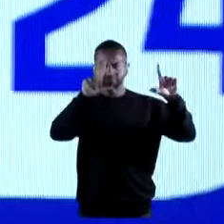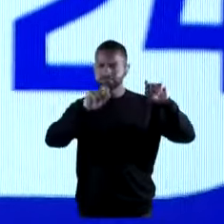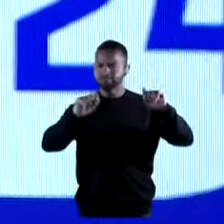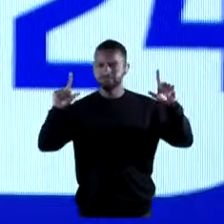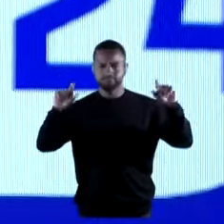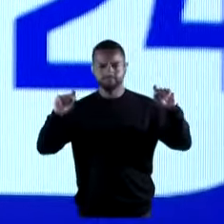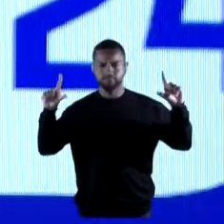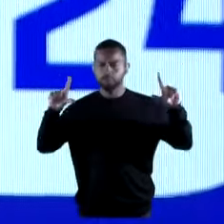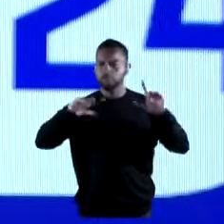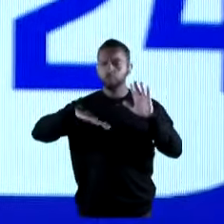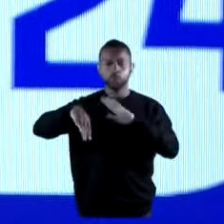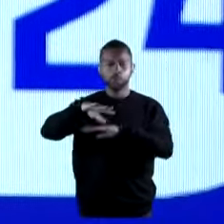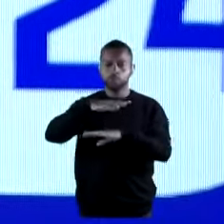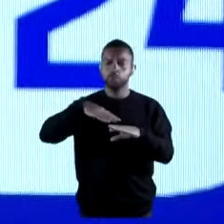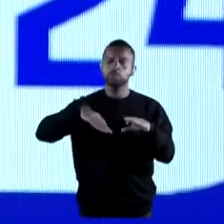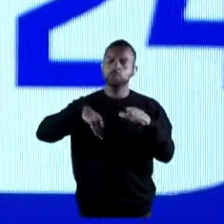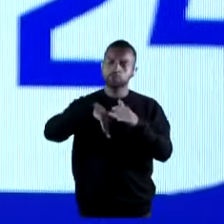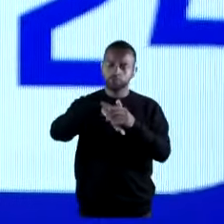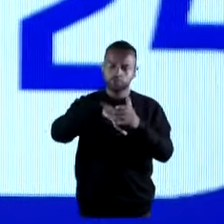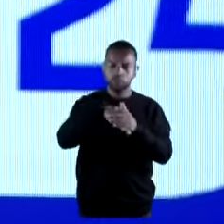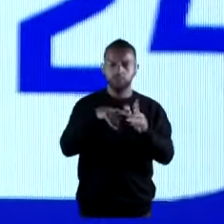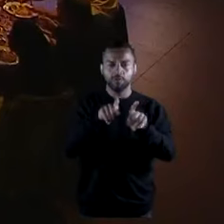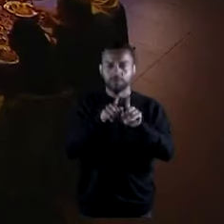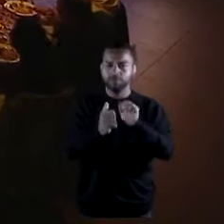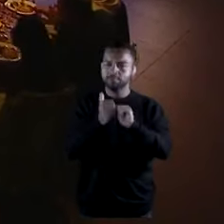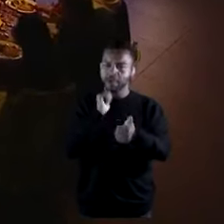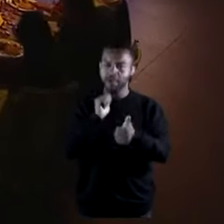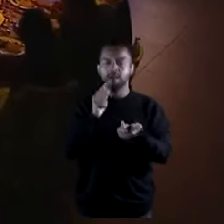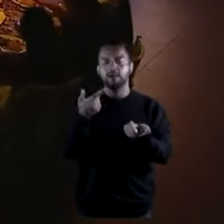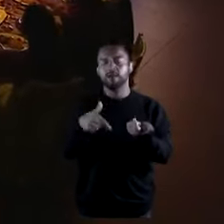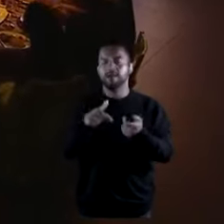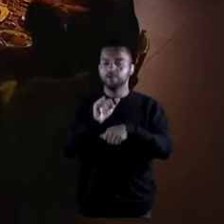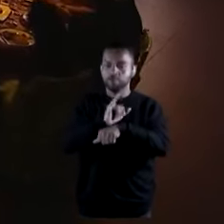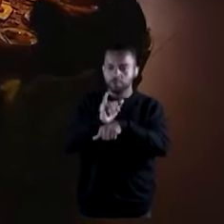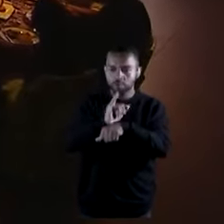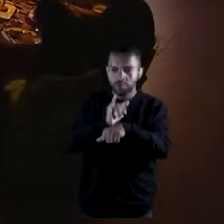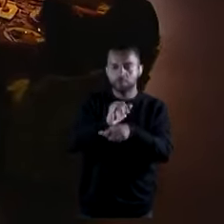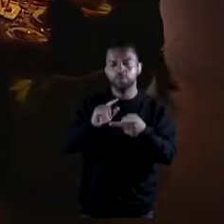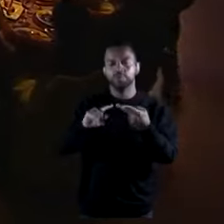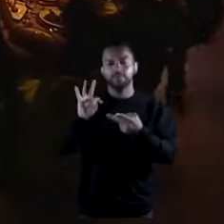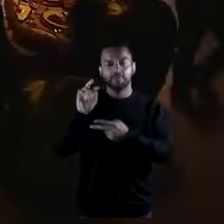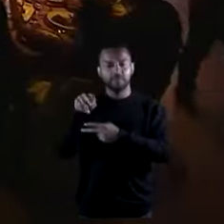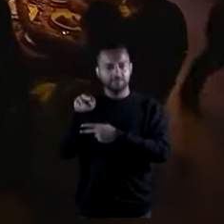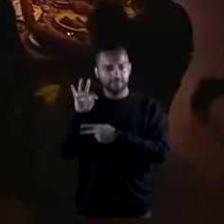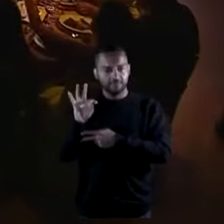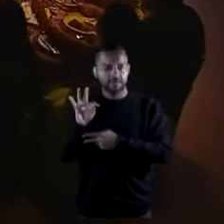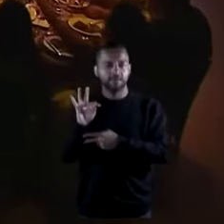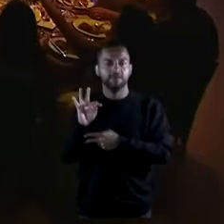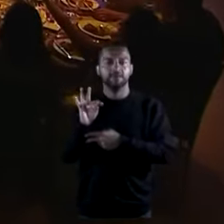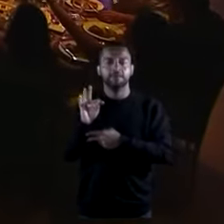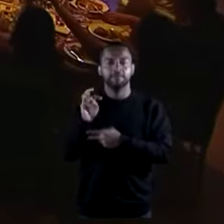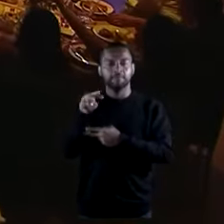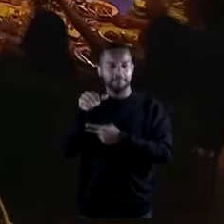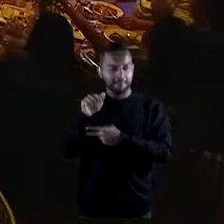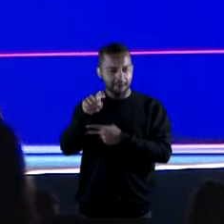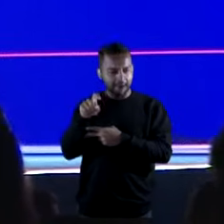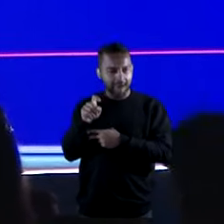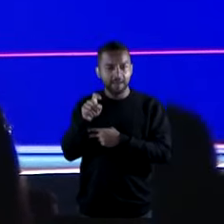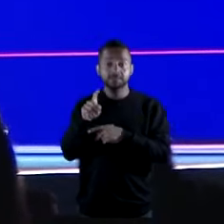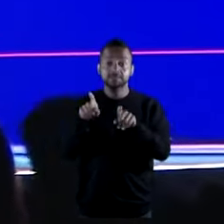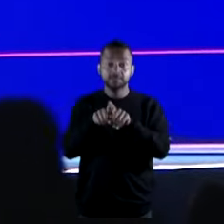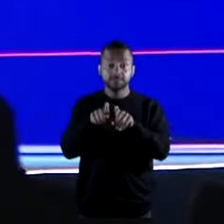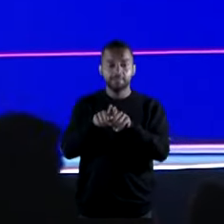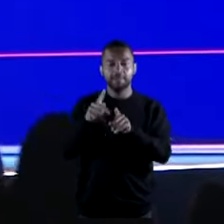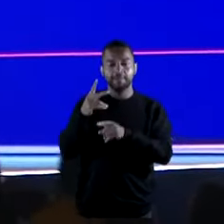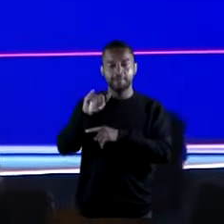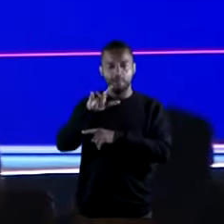todos os jogos na Record TV, no YouTube da Cazé TV, na TNT, aqui os nossos amigos, na Max e no Paulistão